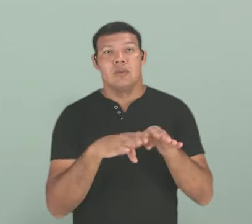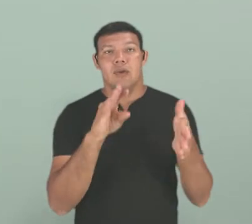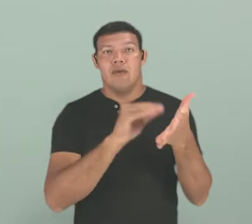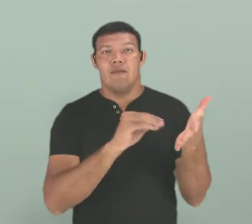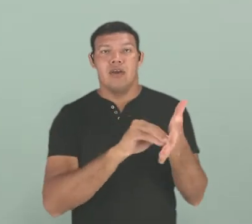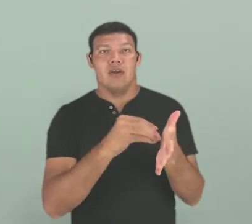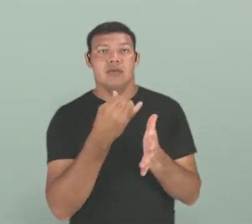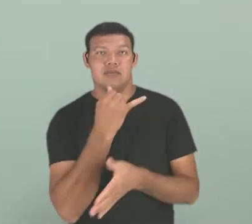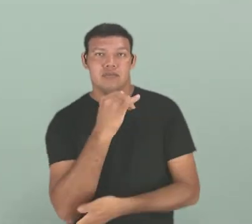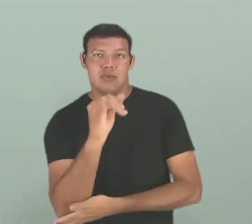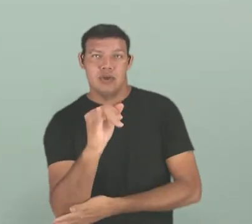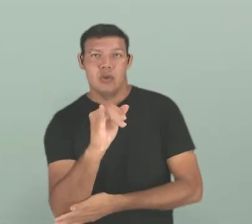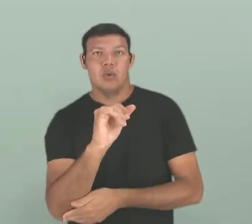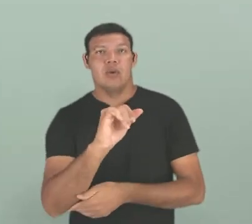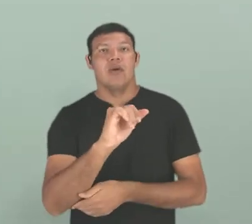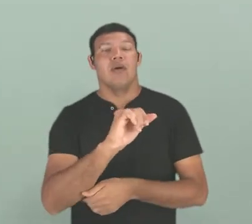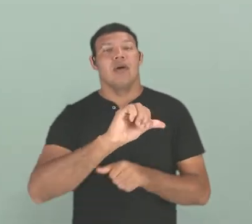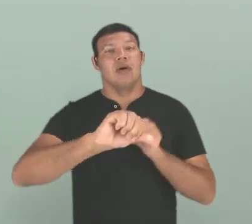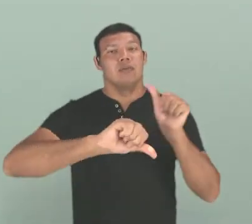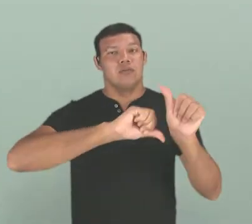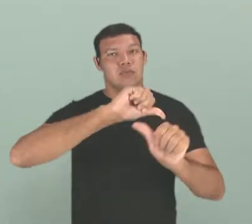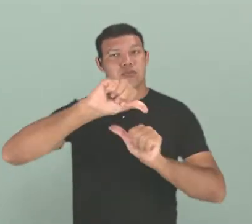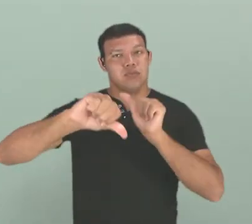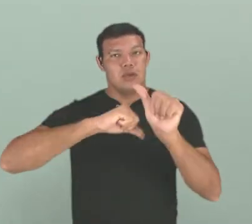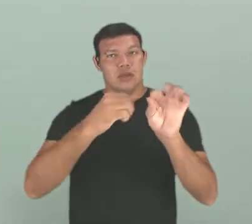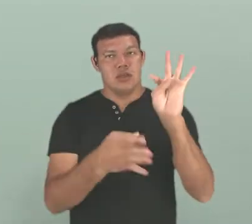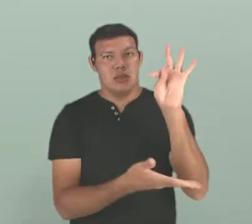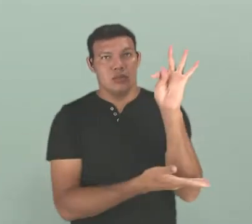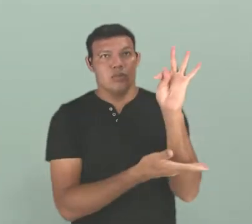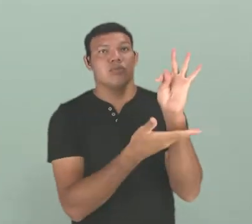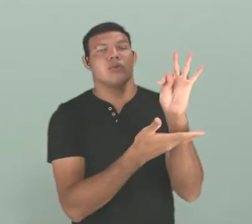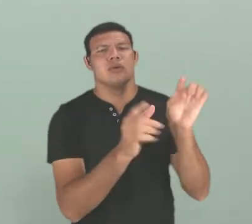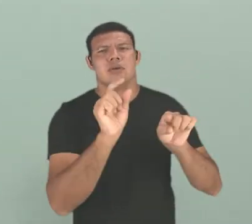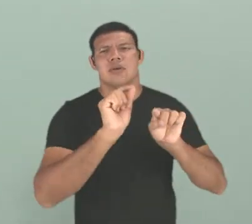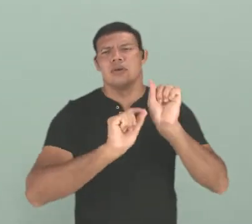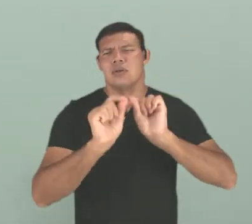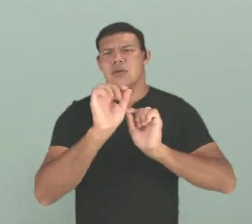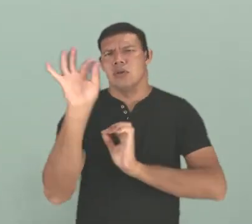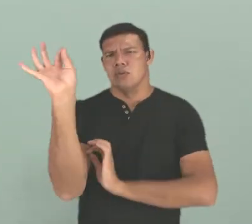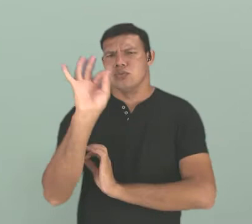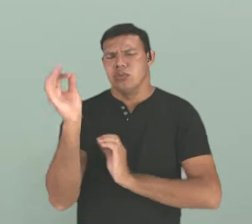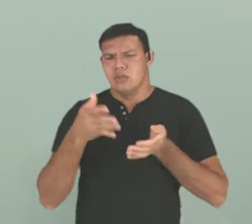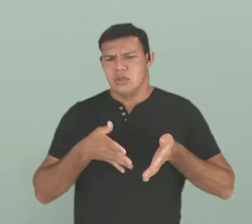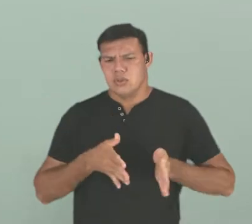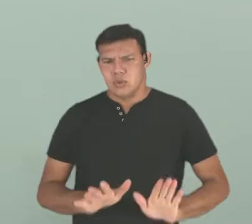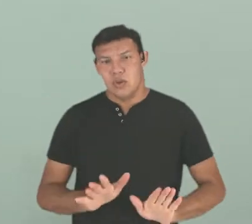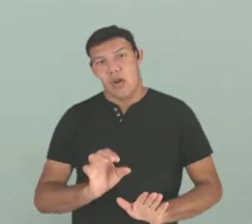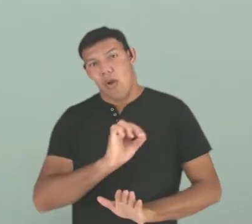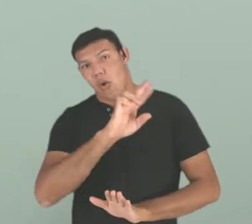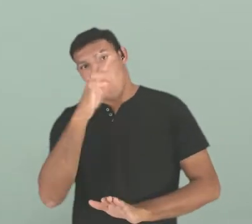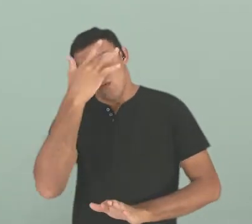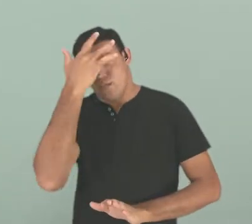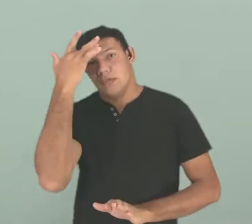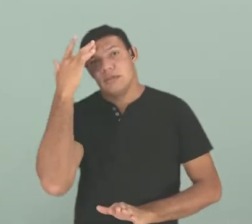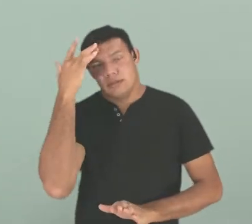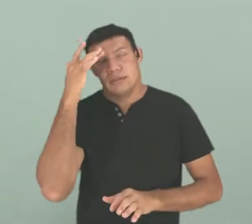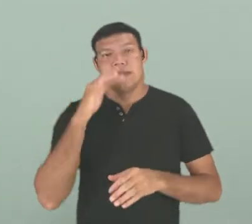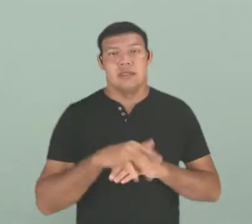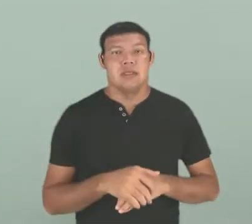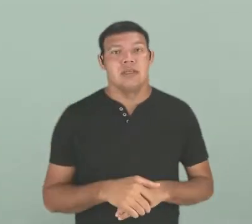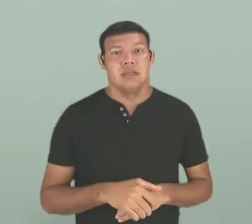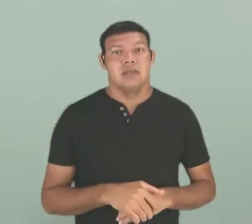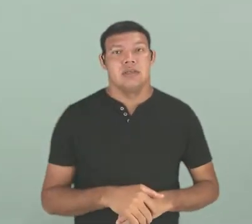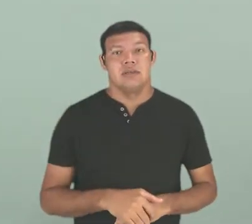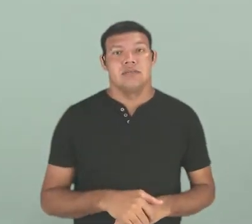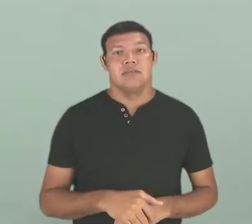O que é a taxa de mortalidade? É o número de crianças que morrem no período de um ano, ou o número de pessoas que morrem no período de